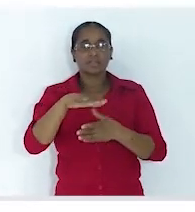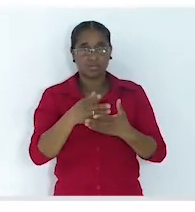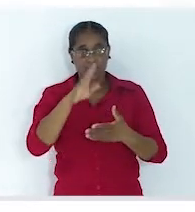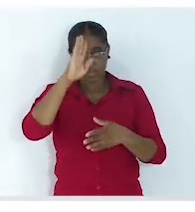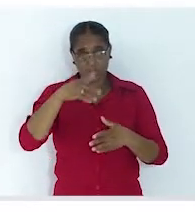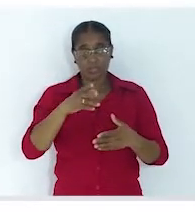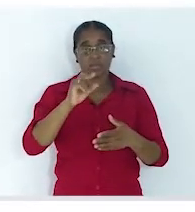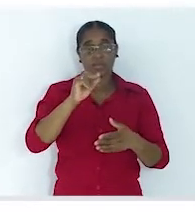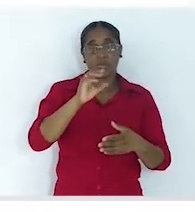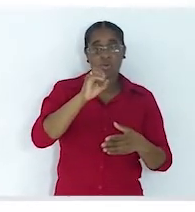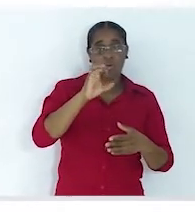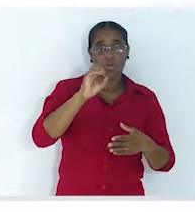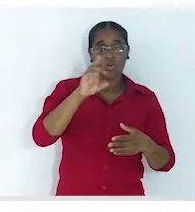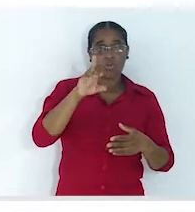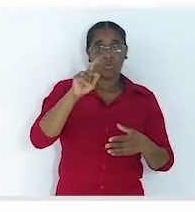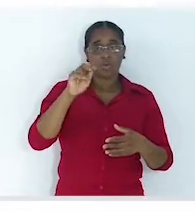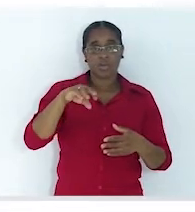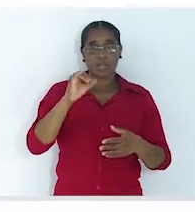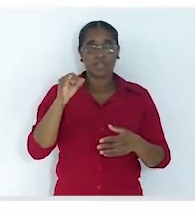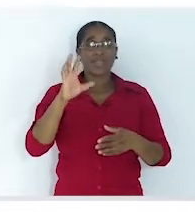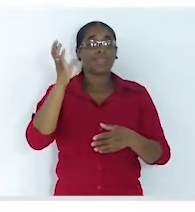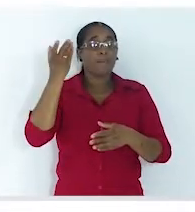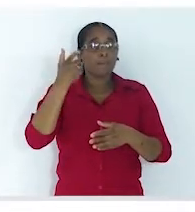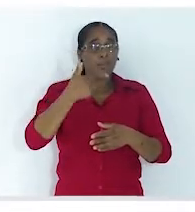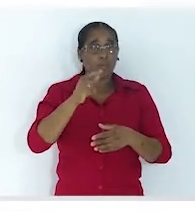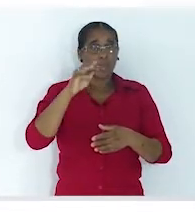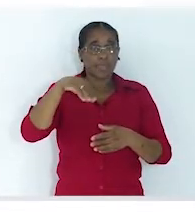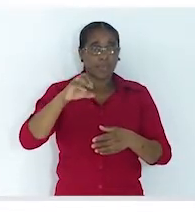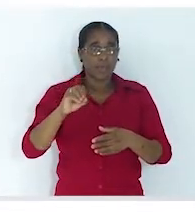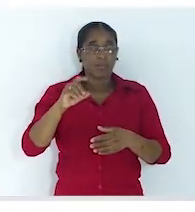e decorrência é o espaço.